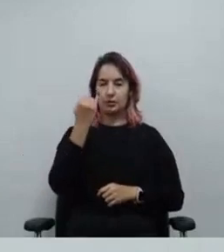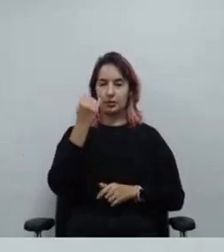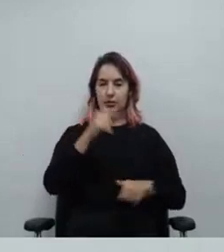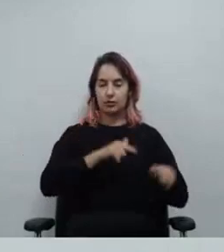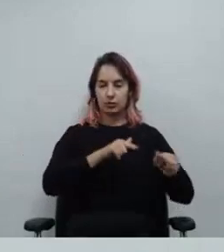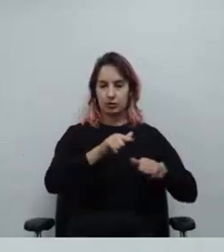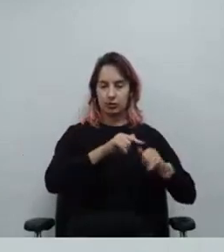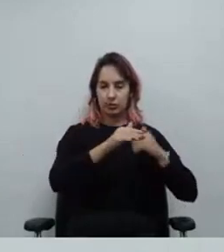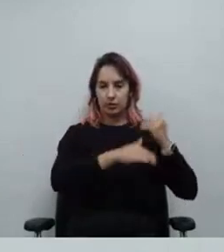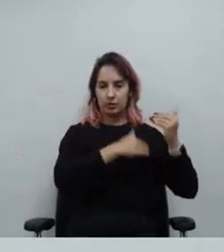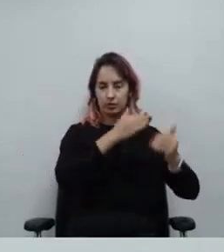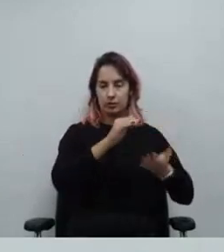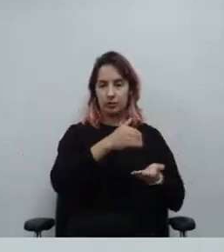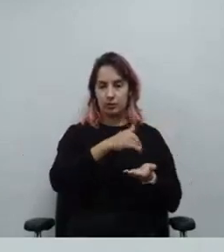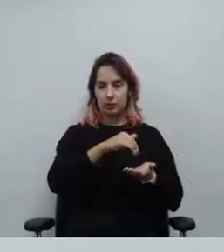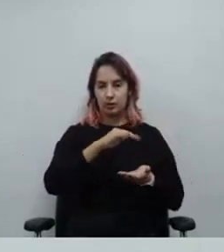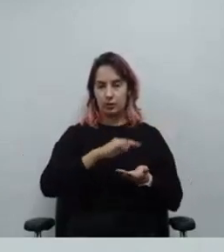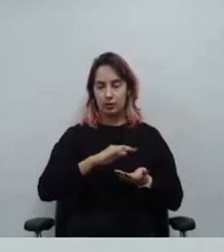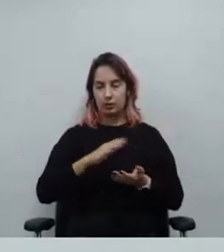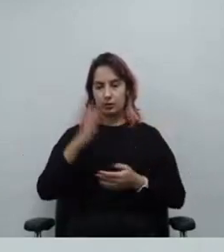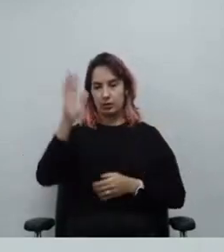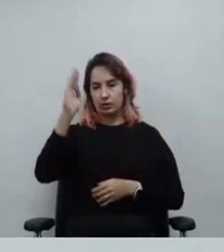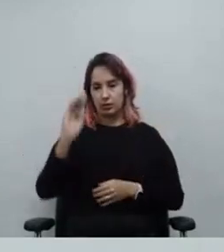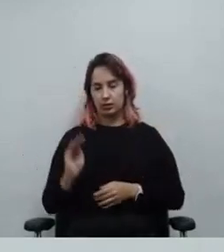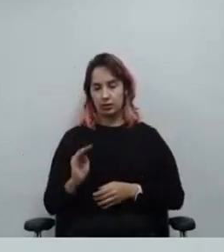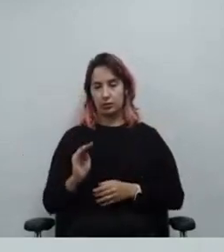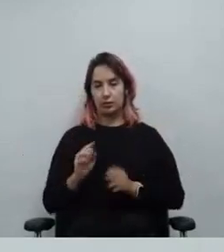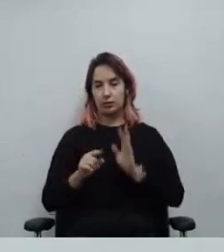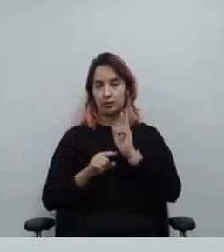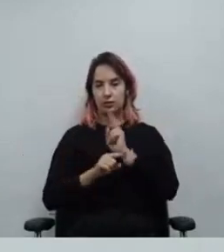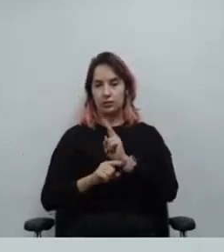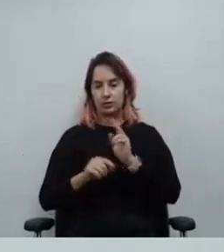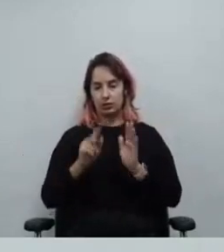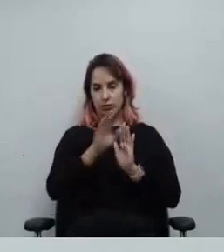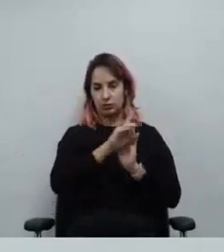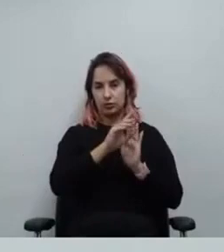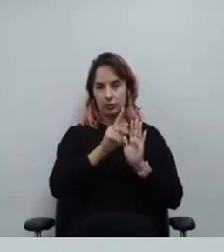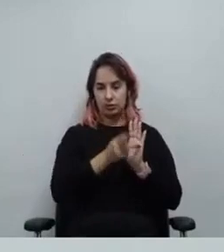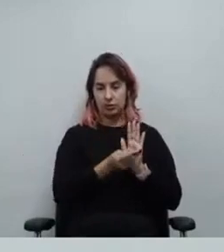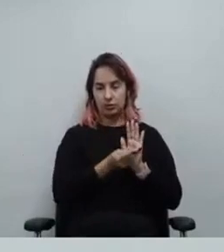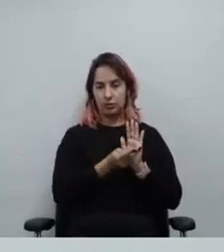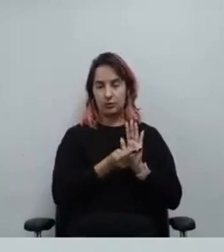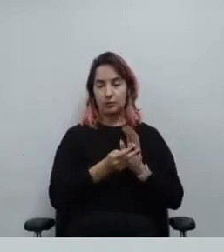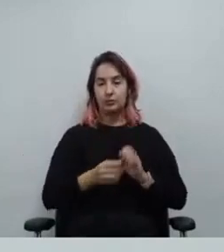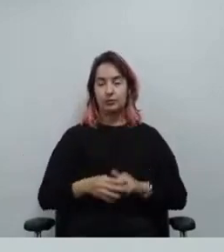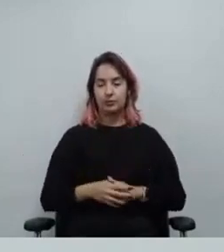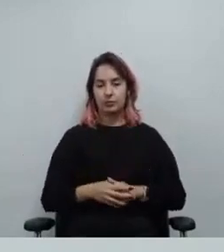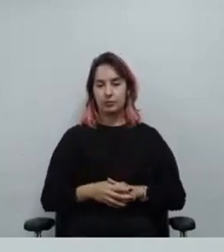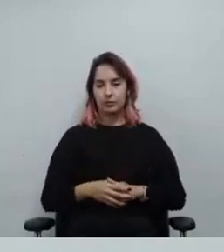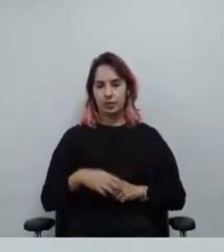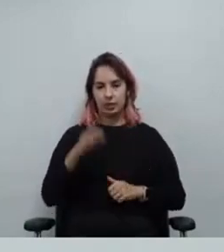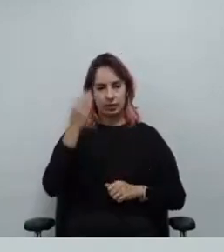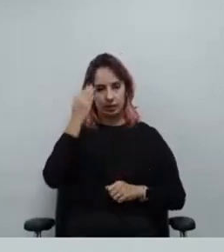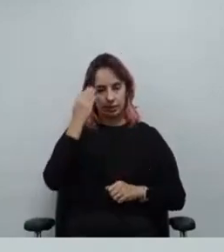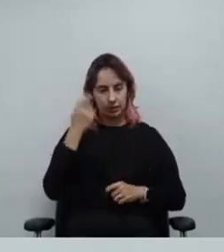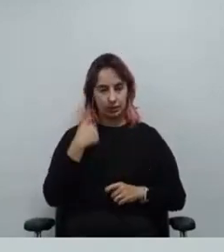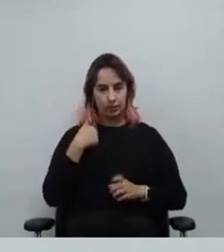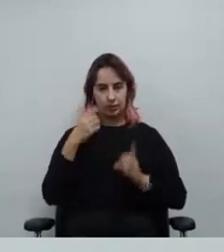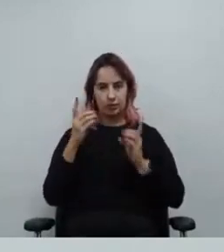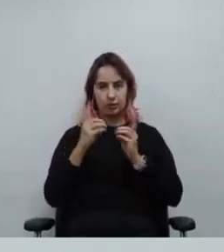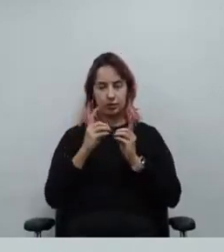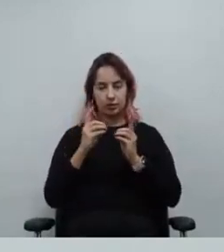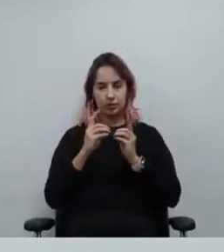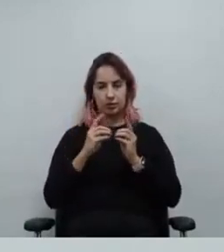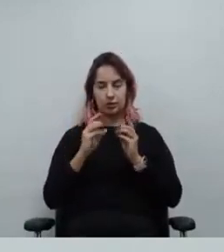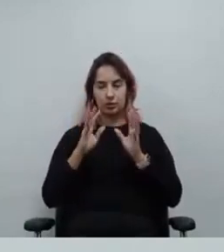trabalho desenvolvido pela Secretaria Nacional de Promoção e Defesa dos Direitos Humanos. Destaque, entendo ter sido atendida a